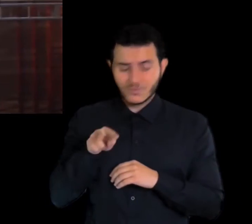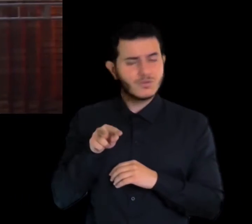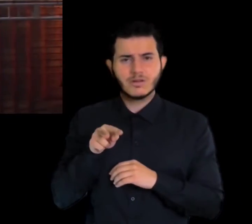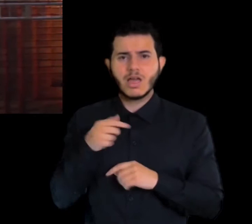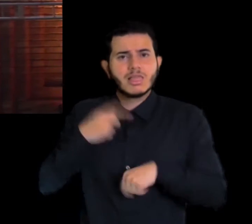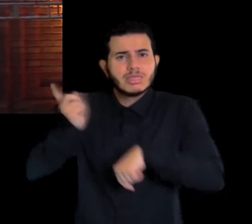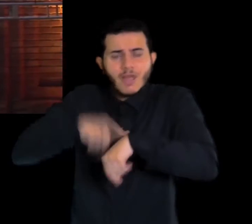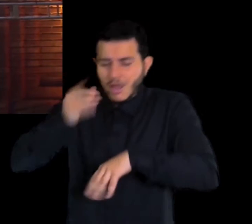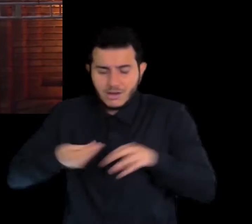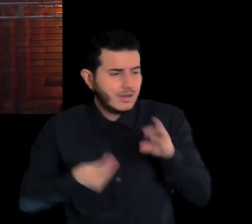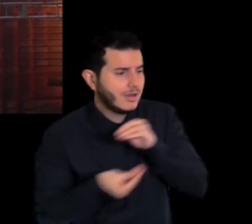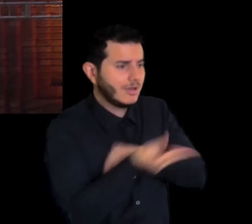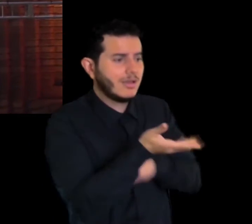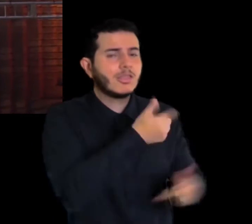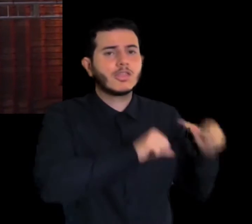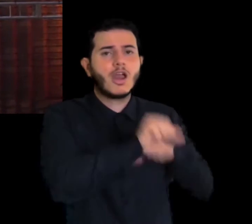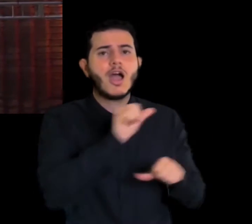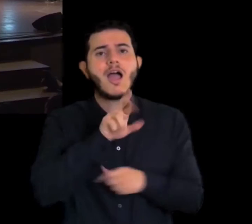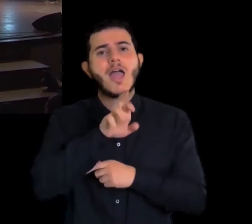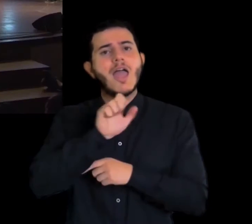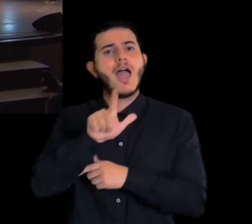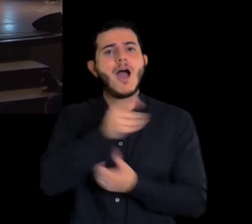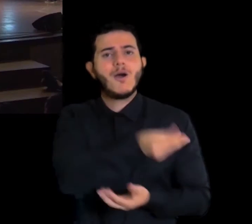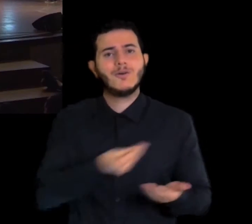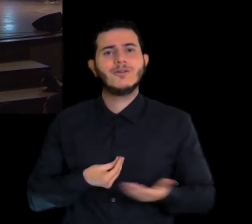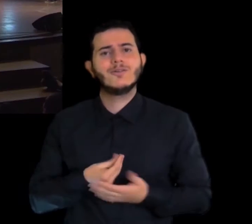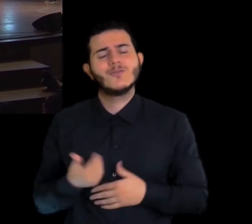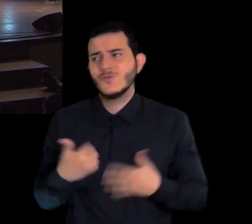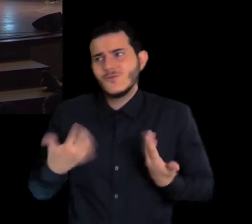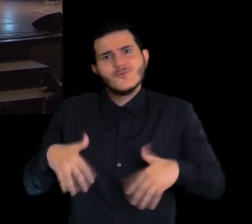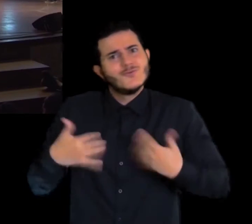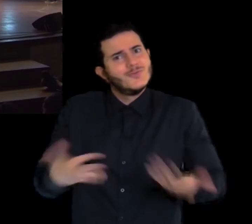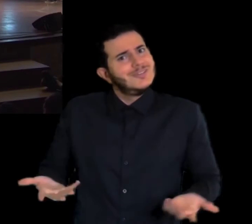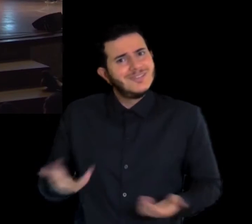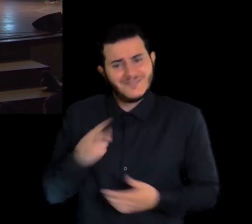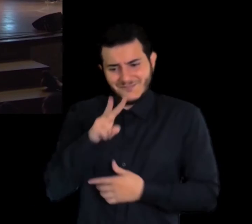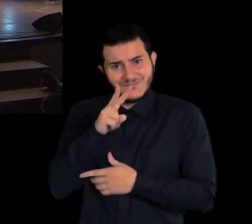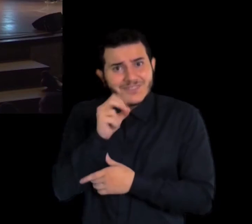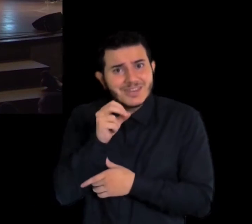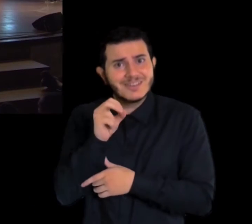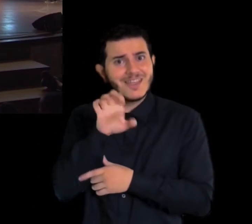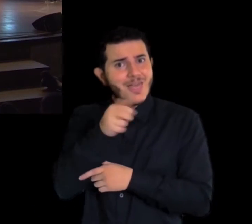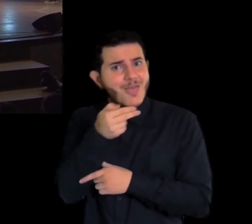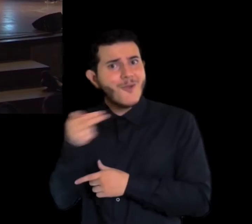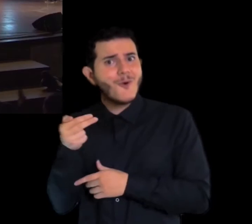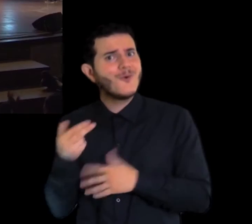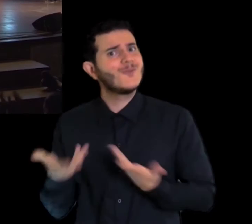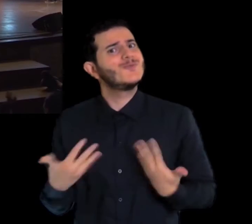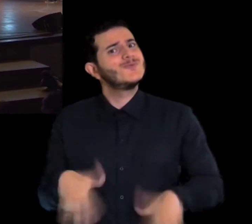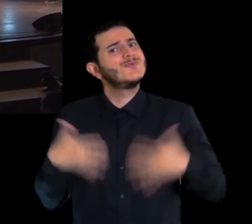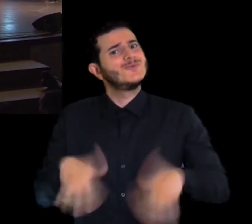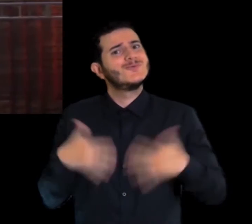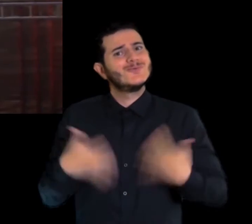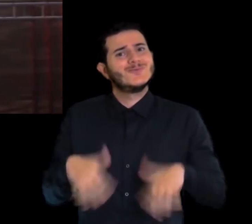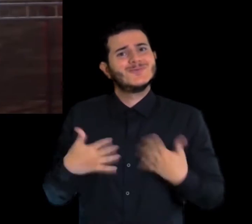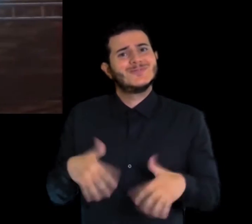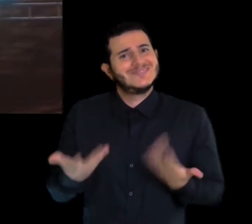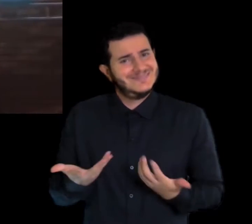hora eu converti. Eu falei, caraca, velho, porra, 20 euros,